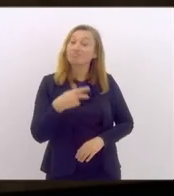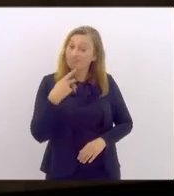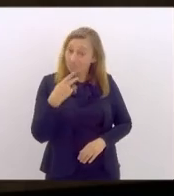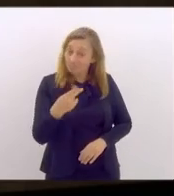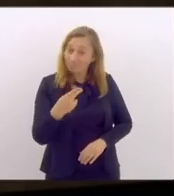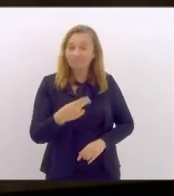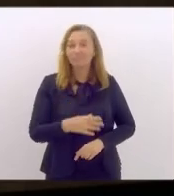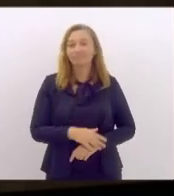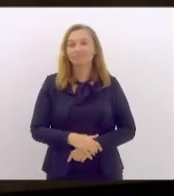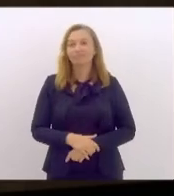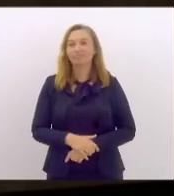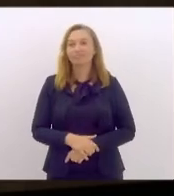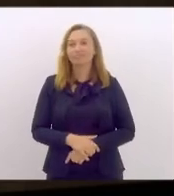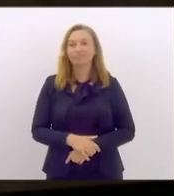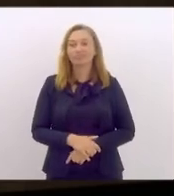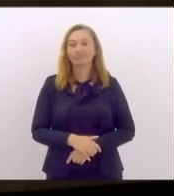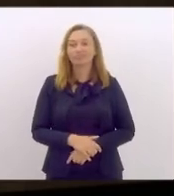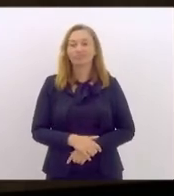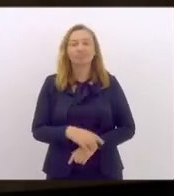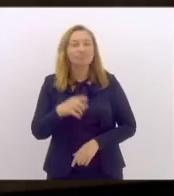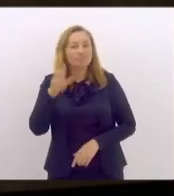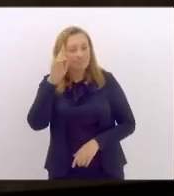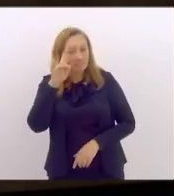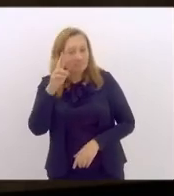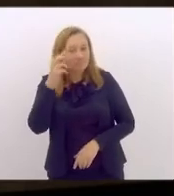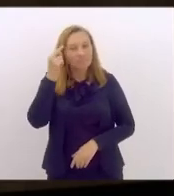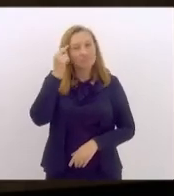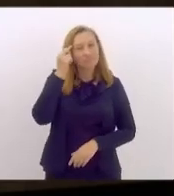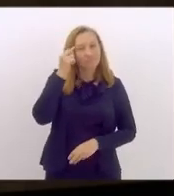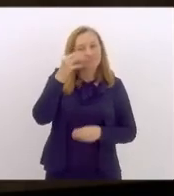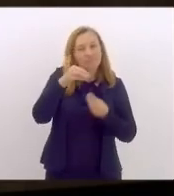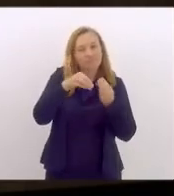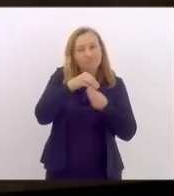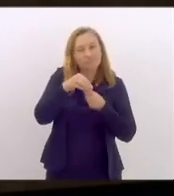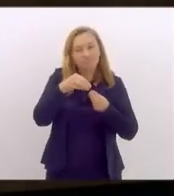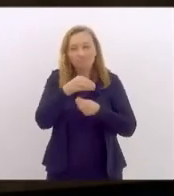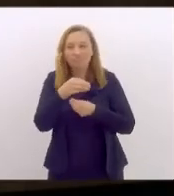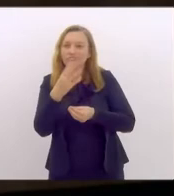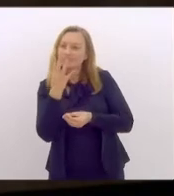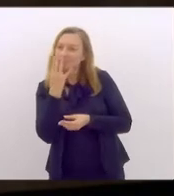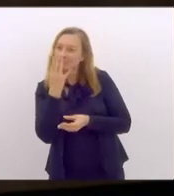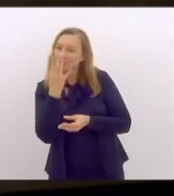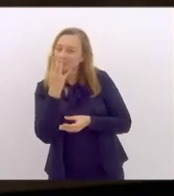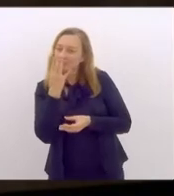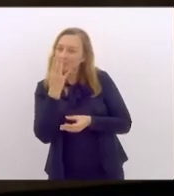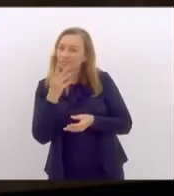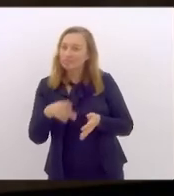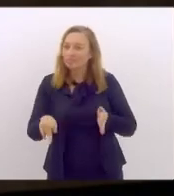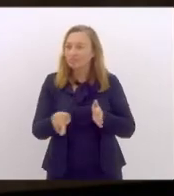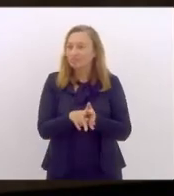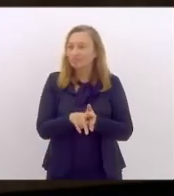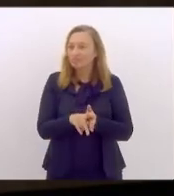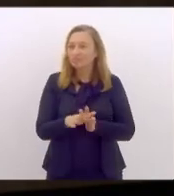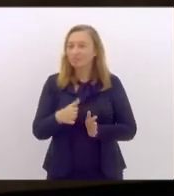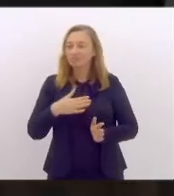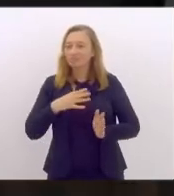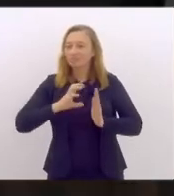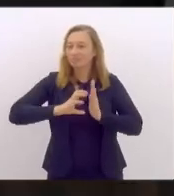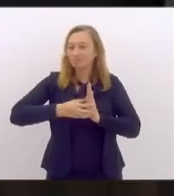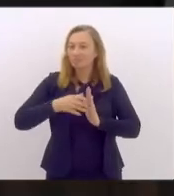que o senhor deve ter pensado que essa a mistura dessas cores dá a cor do meu partido do pl